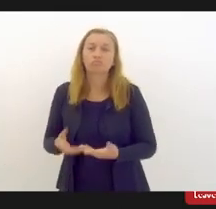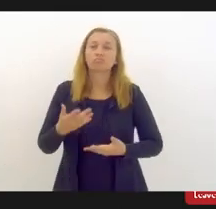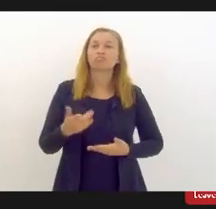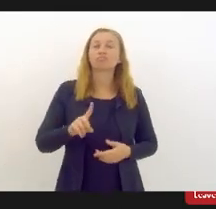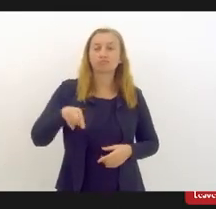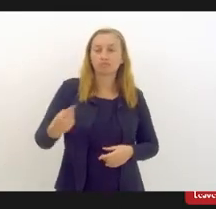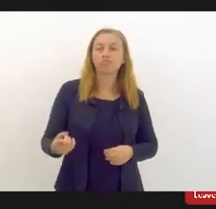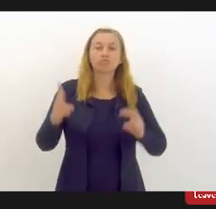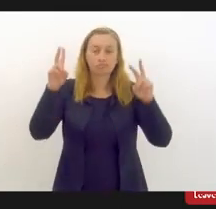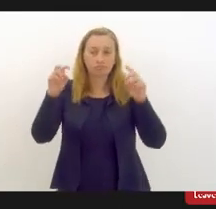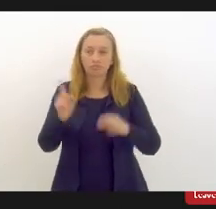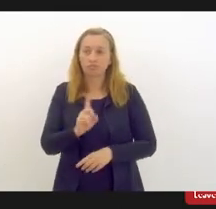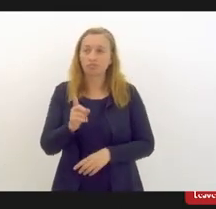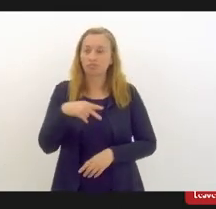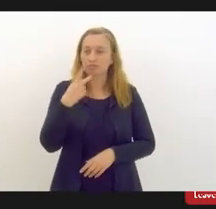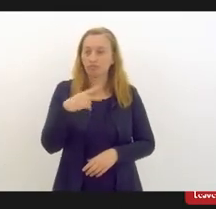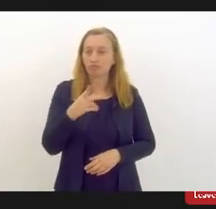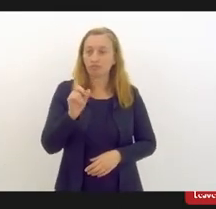não foi falado é: